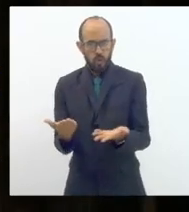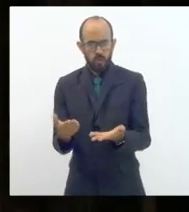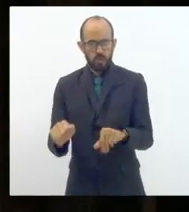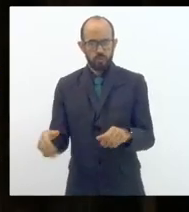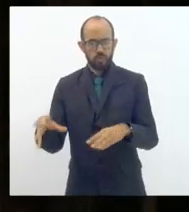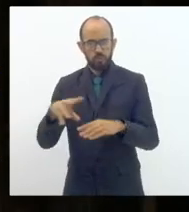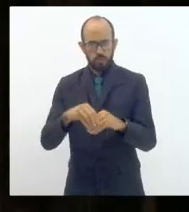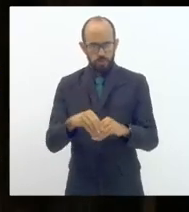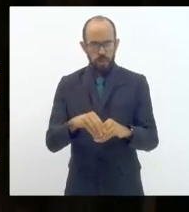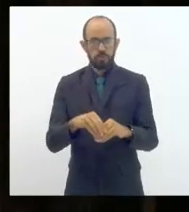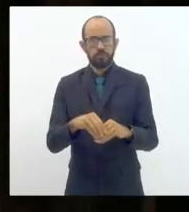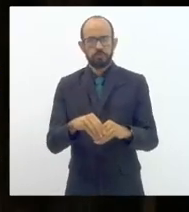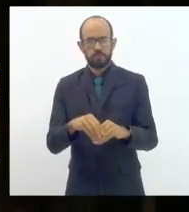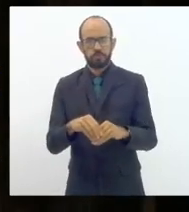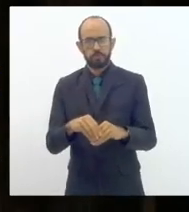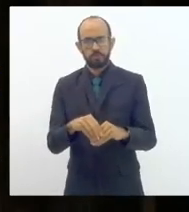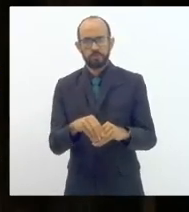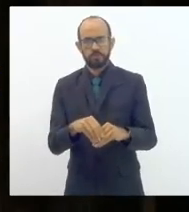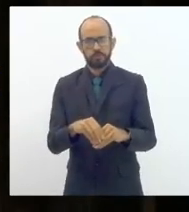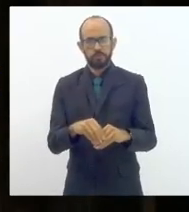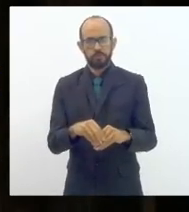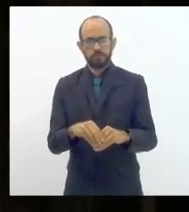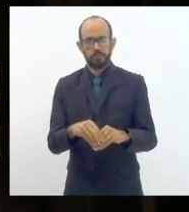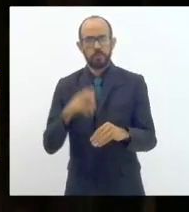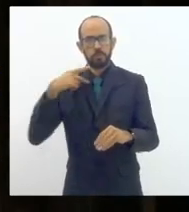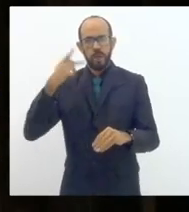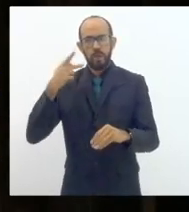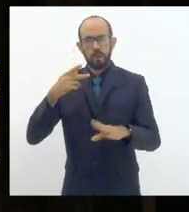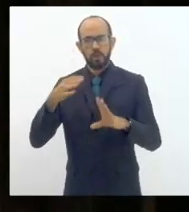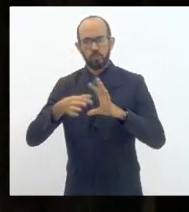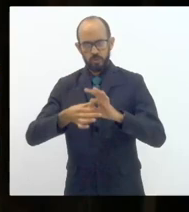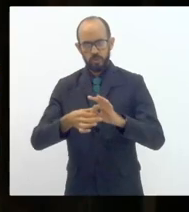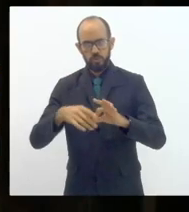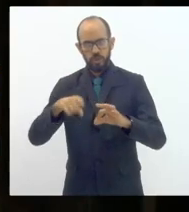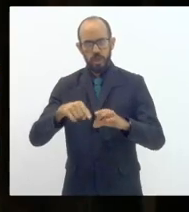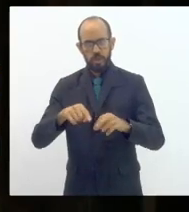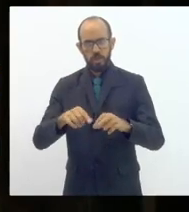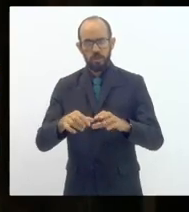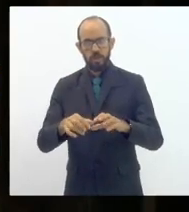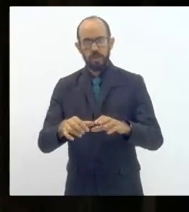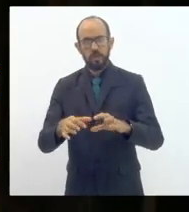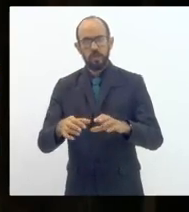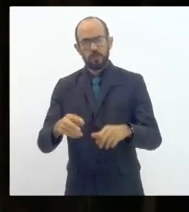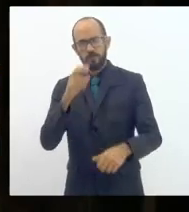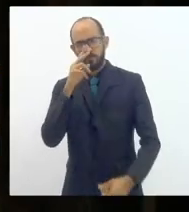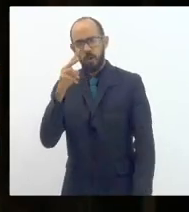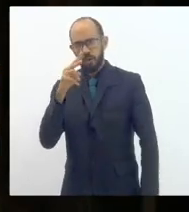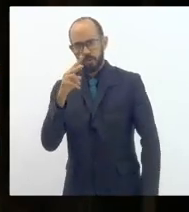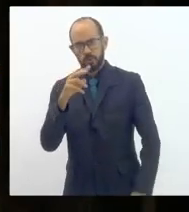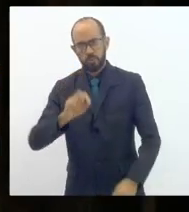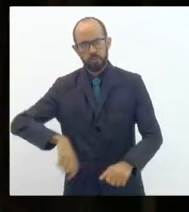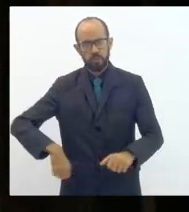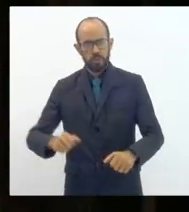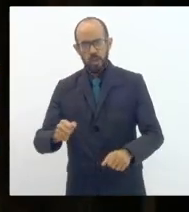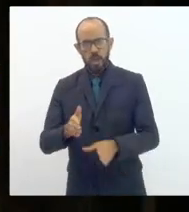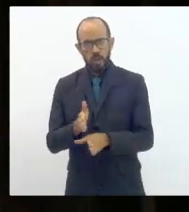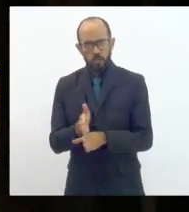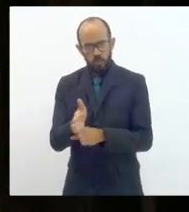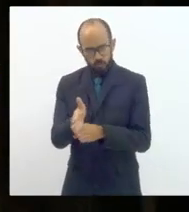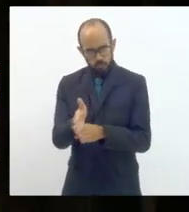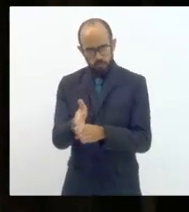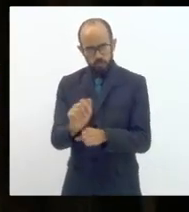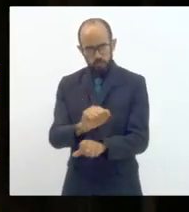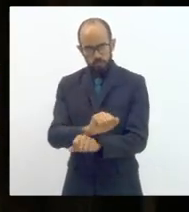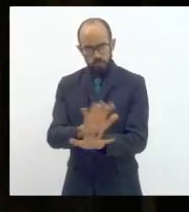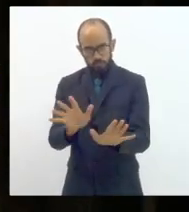agregar. O Parlamento Unido é um parlamento forte. A harmonia, a transparência,